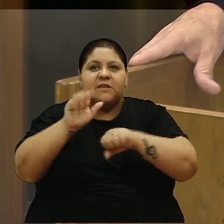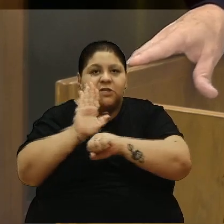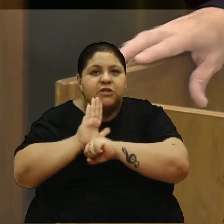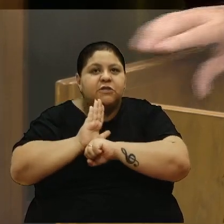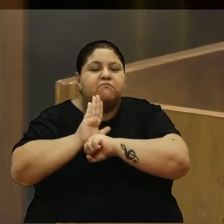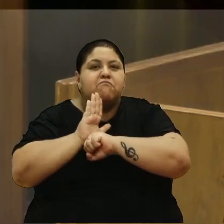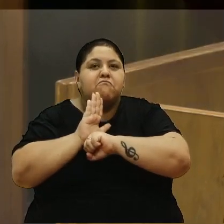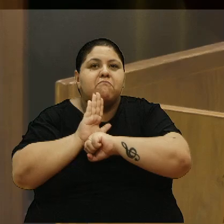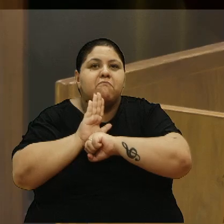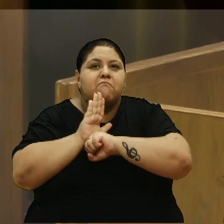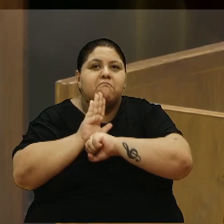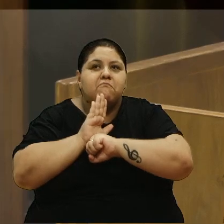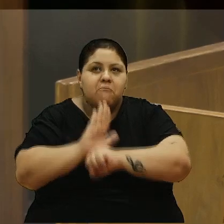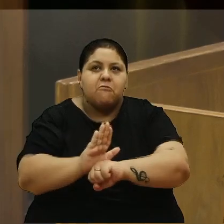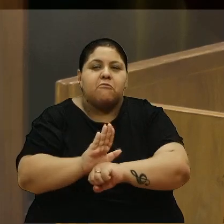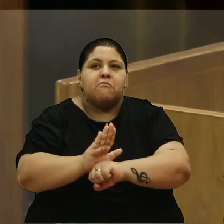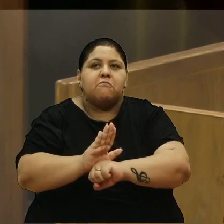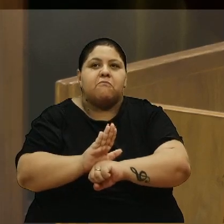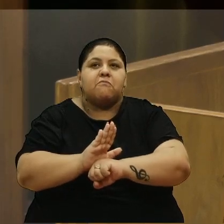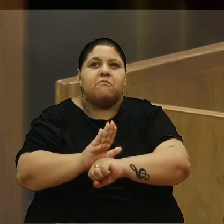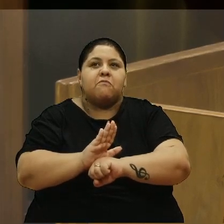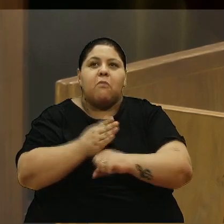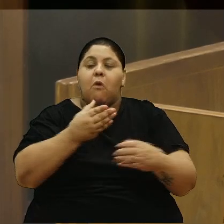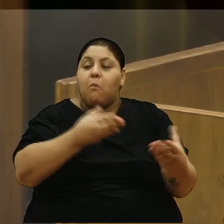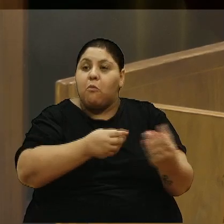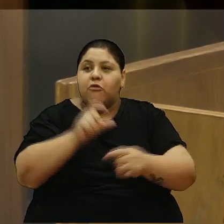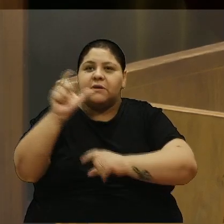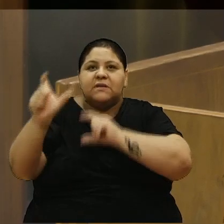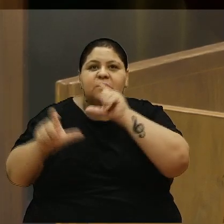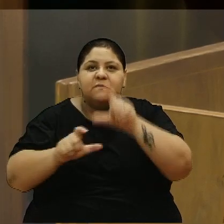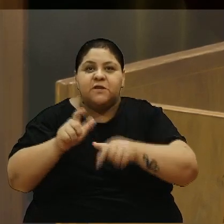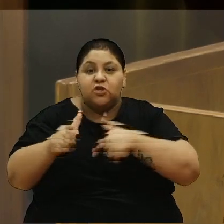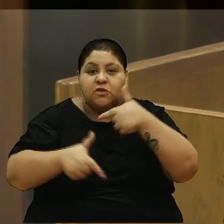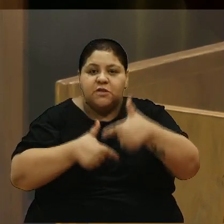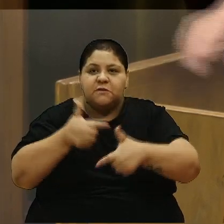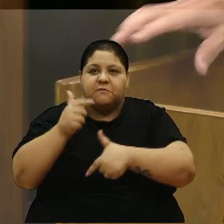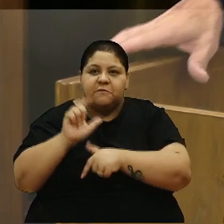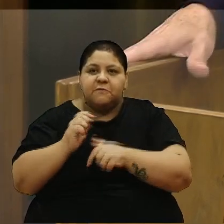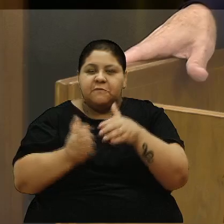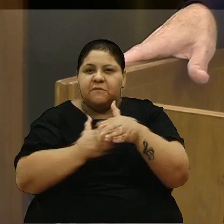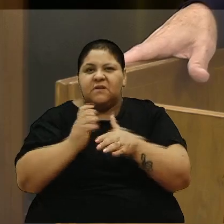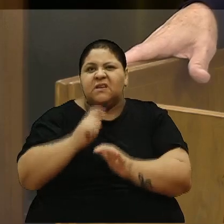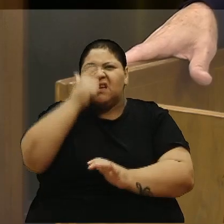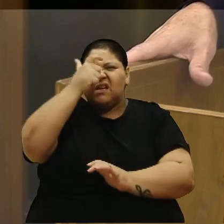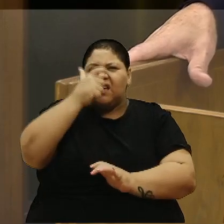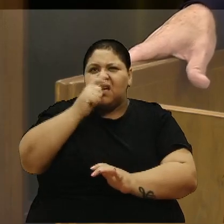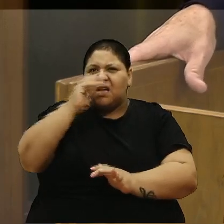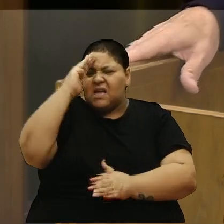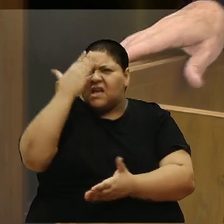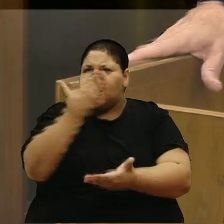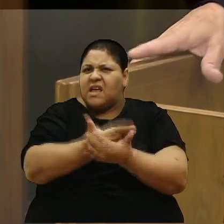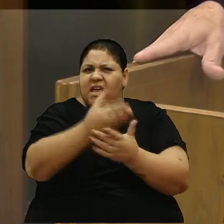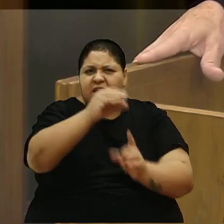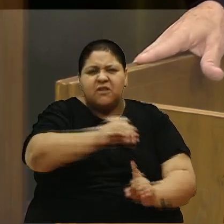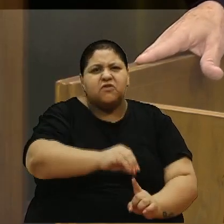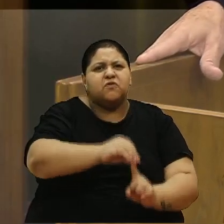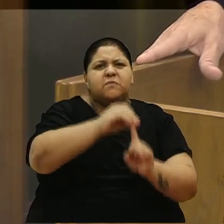Muita gente trabalhou nessa empresa durante esses anos. Ela foi, talvez, uma das principais molas